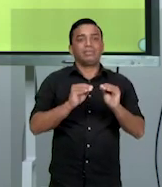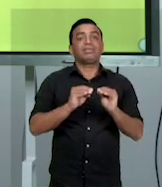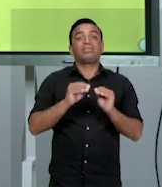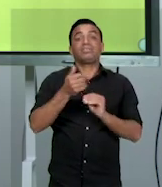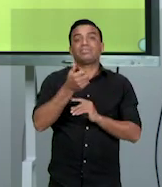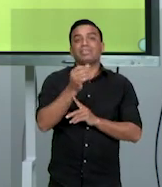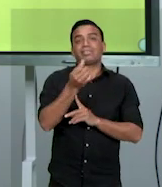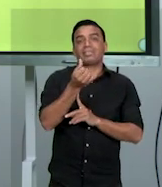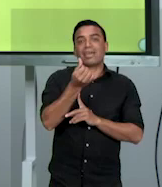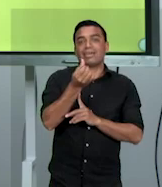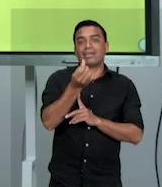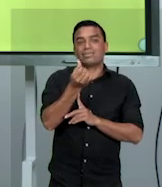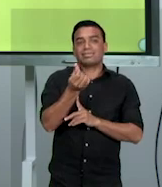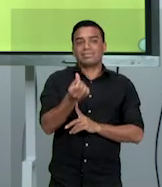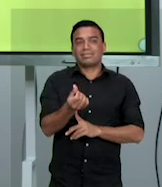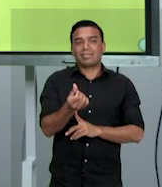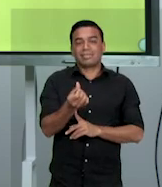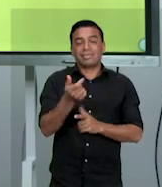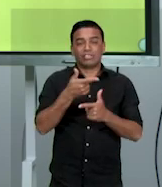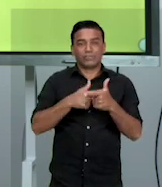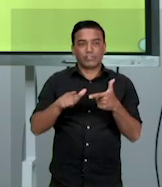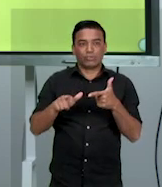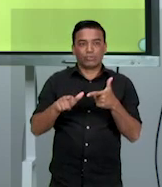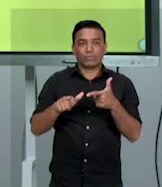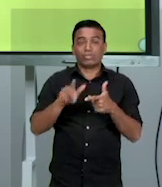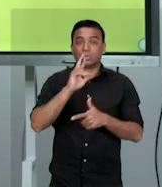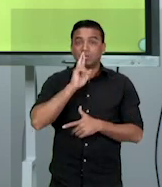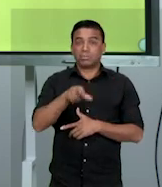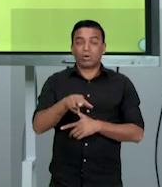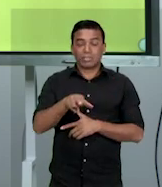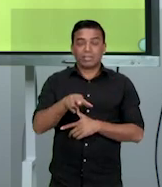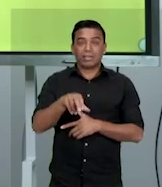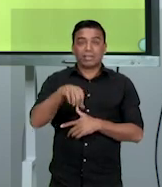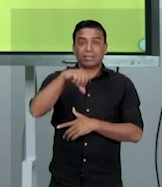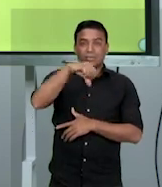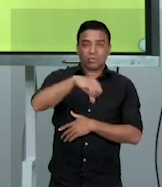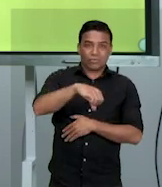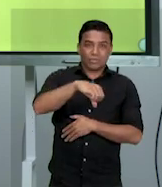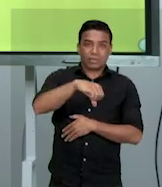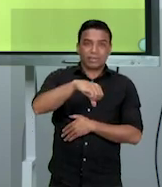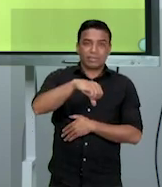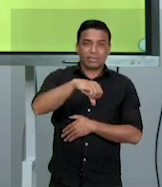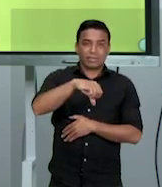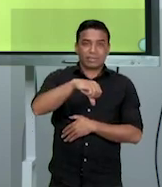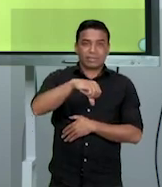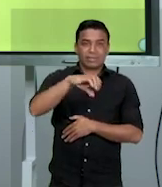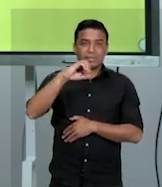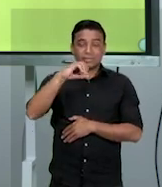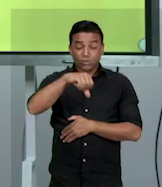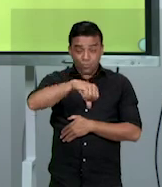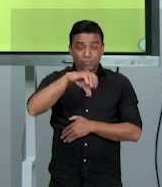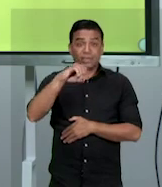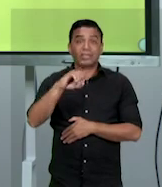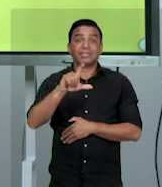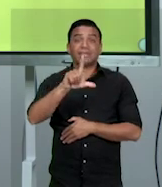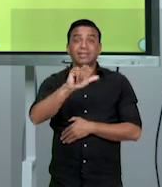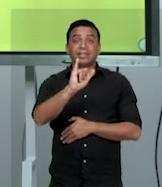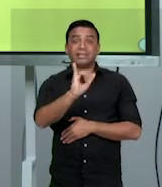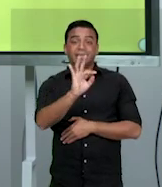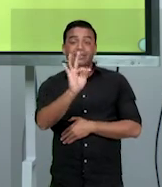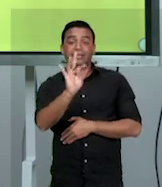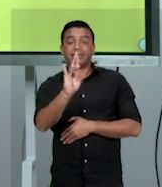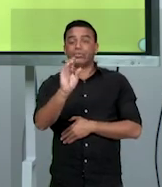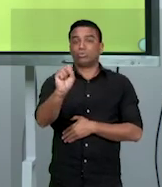dividindo, a resposta é 90 litros. Só que